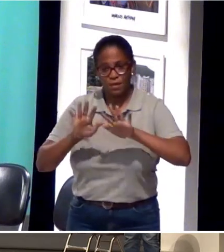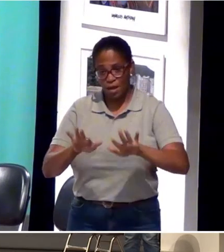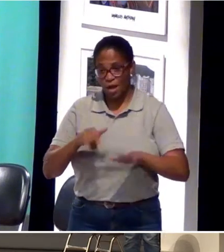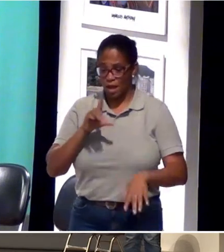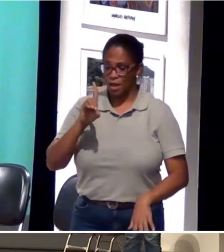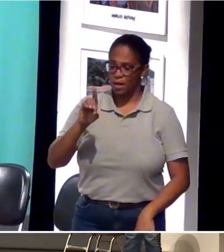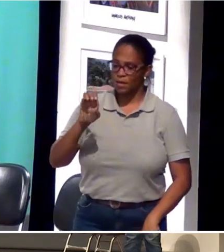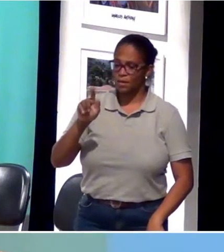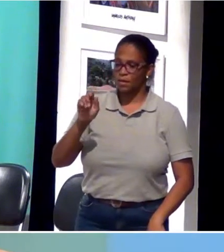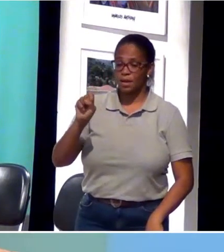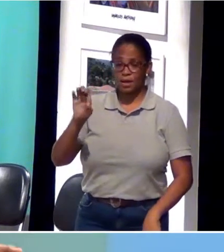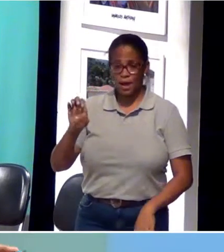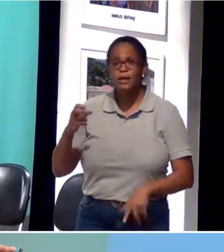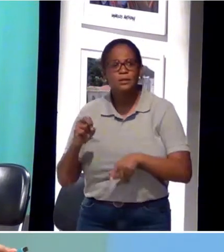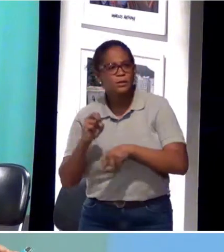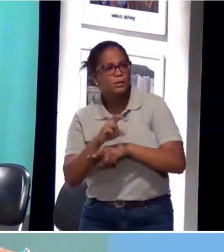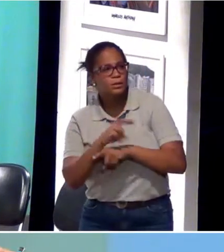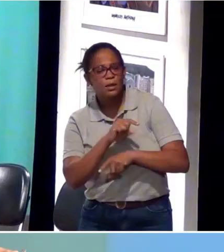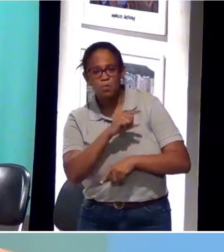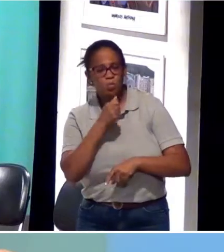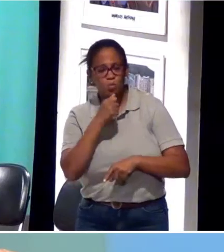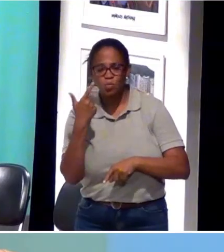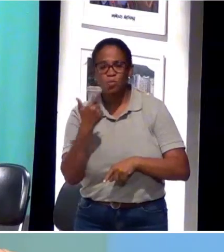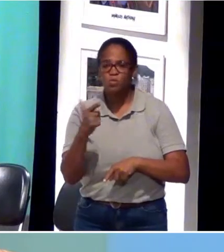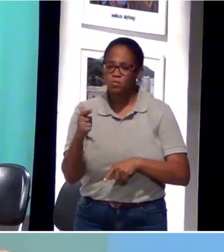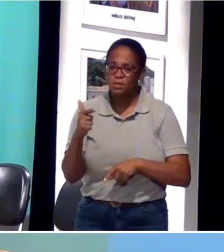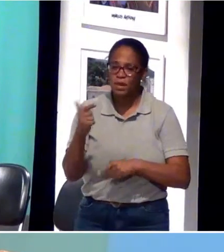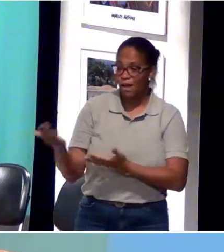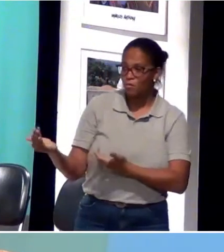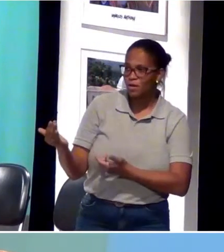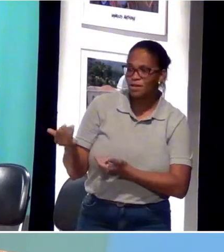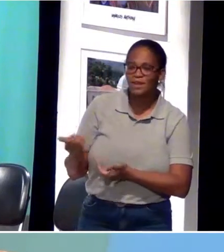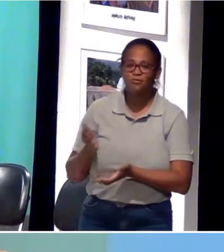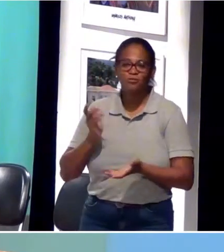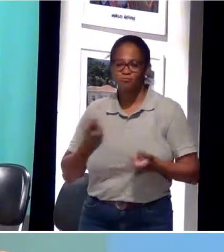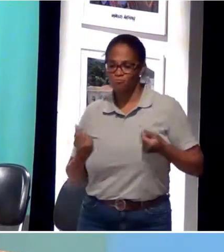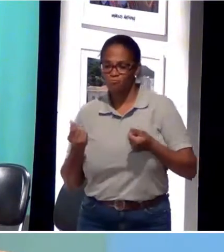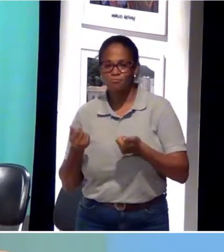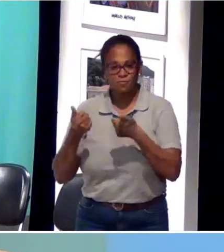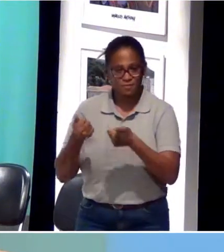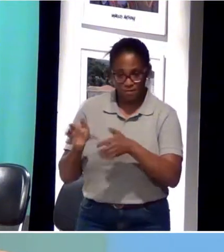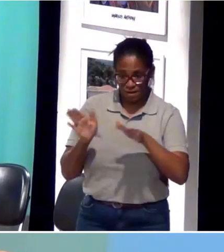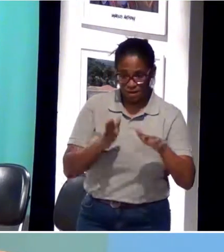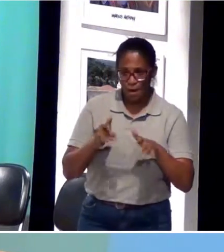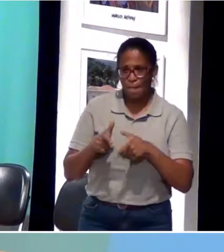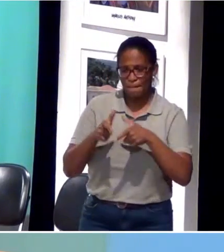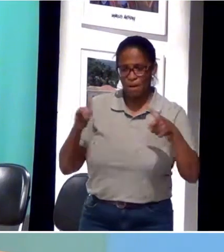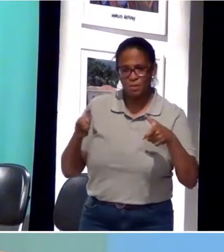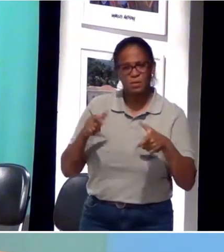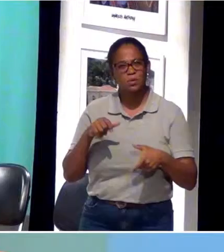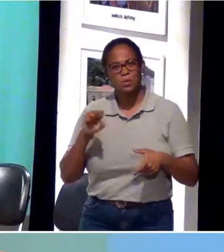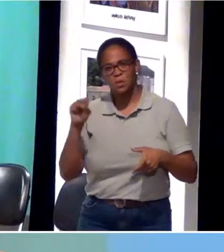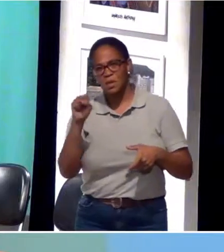média. Então, uma pesquisa que tem agora, 83% é negro ou pardo, e 99%, se eu não me engano, é um